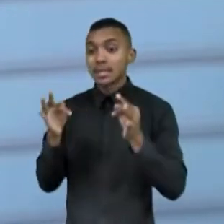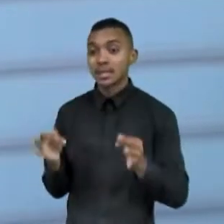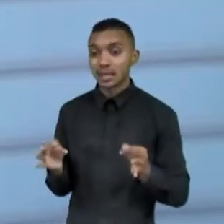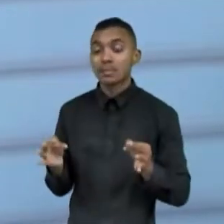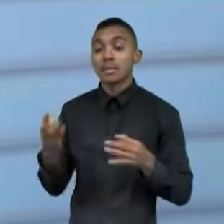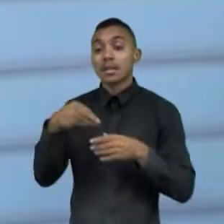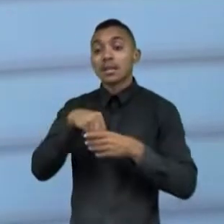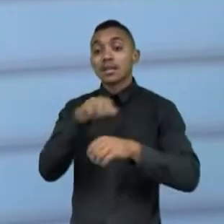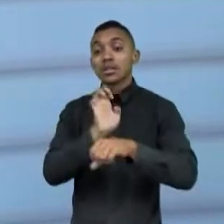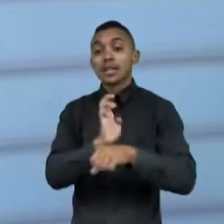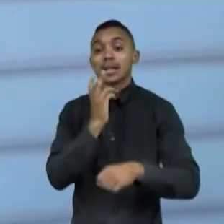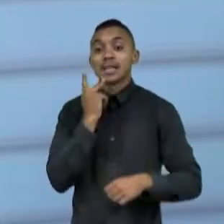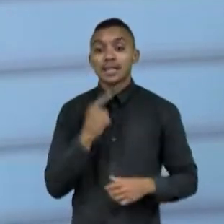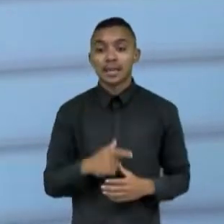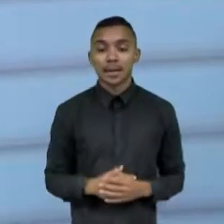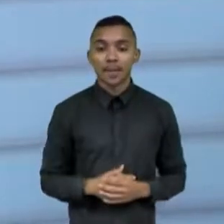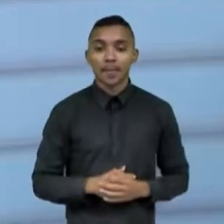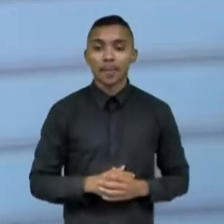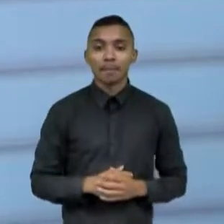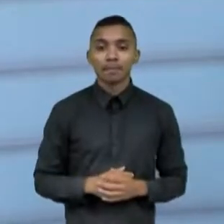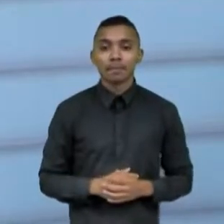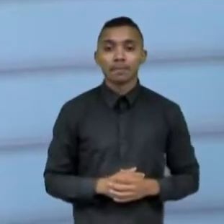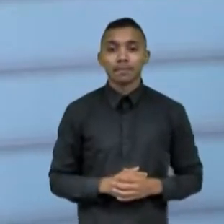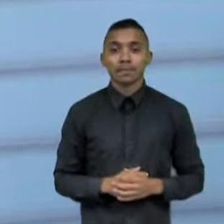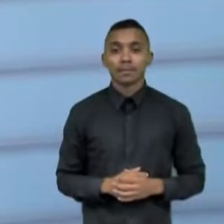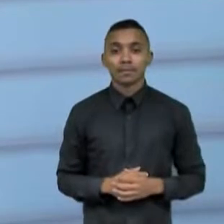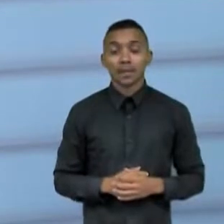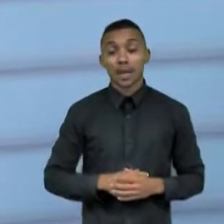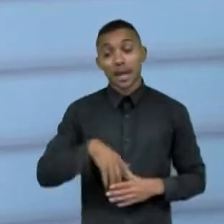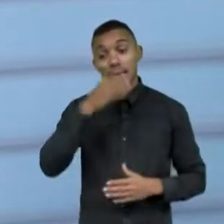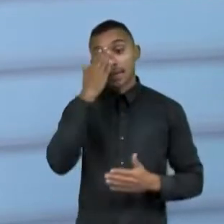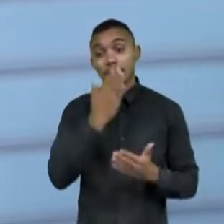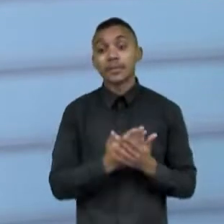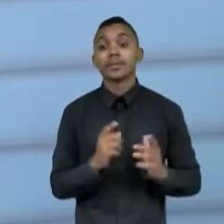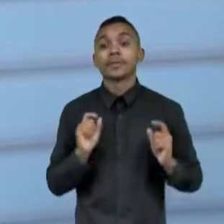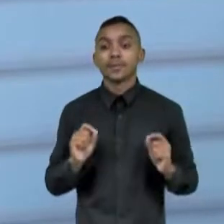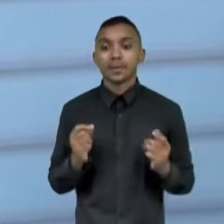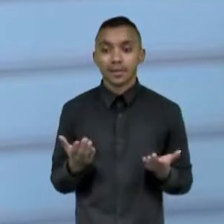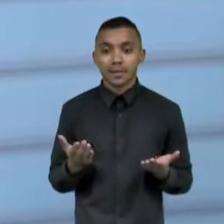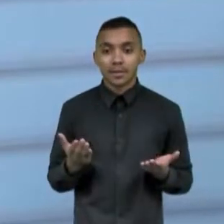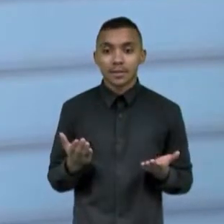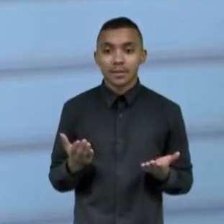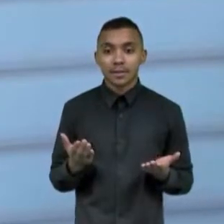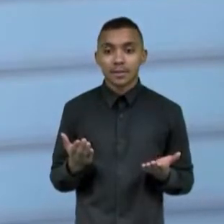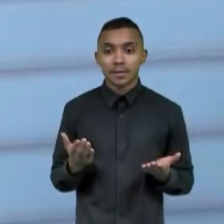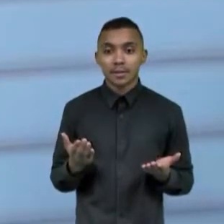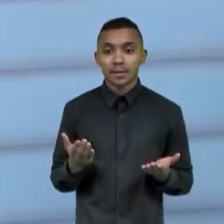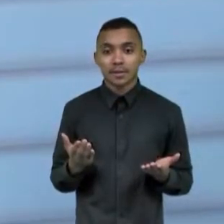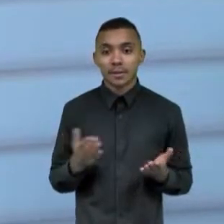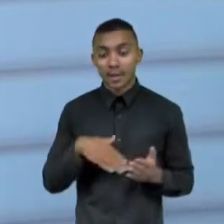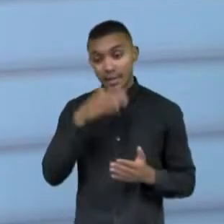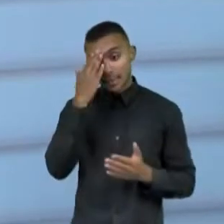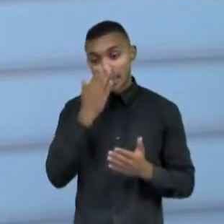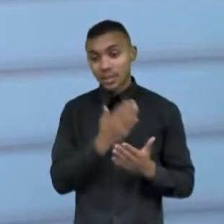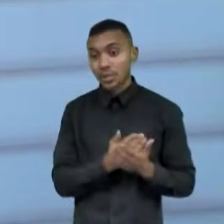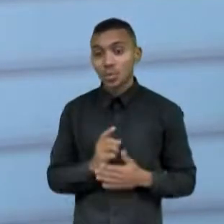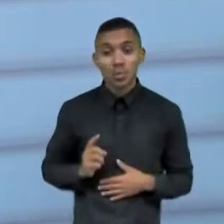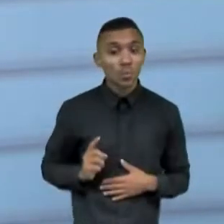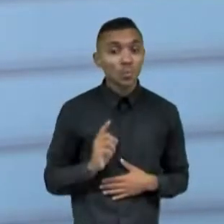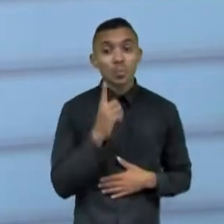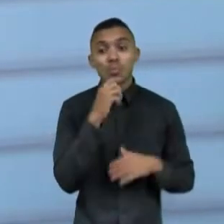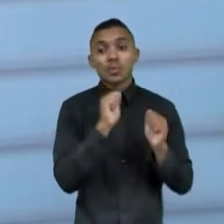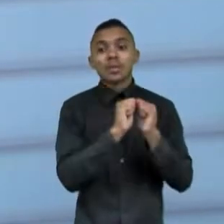nosso estado. E é um dos únicos do Brasil, eu acredito que tenha sido, deve ser o único em Assembleia Legislativa,